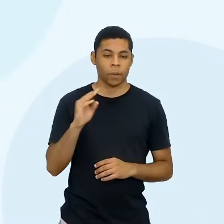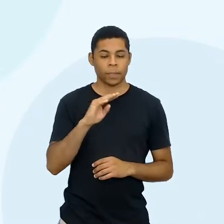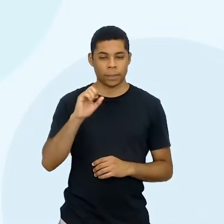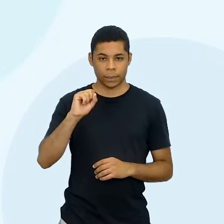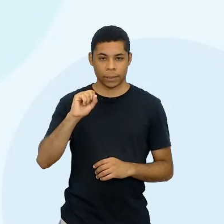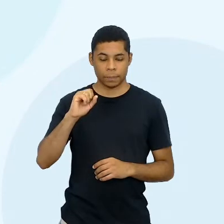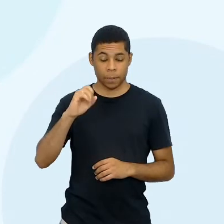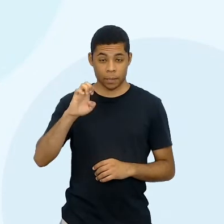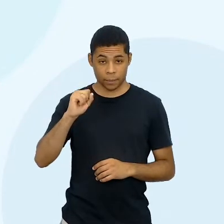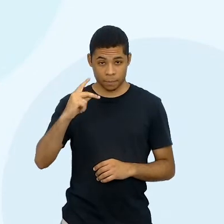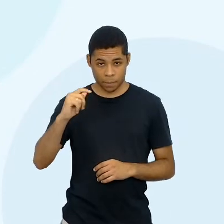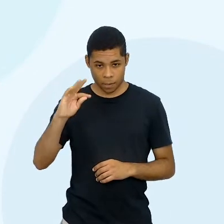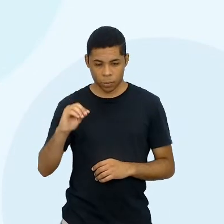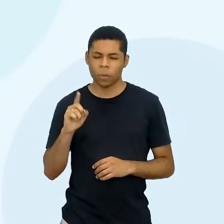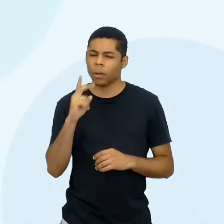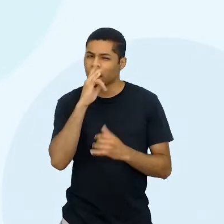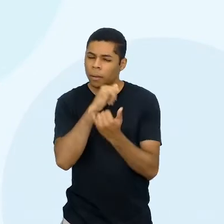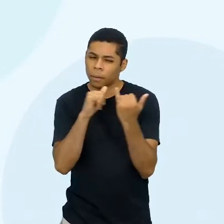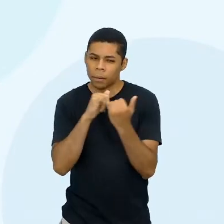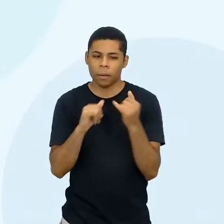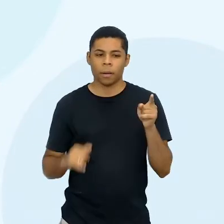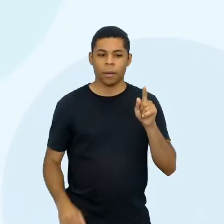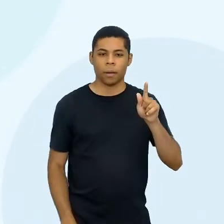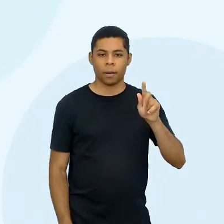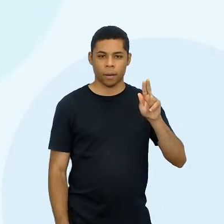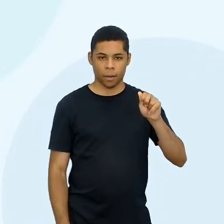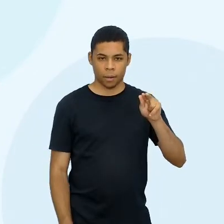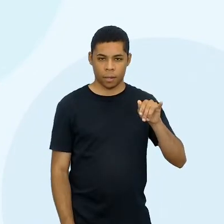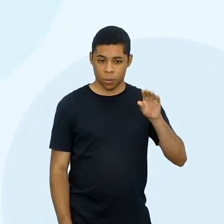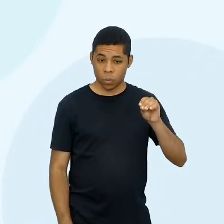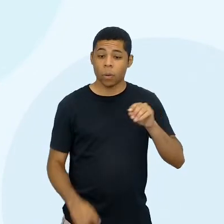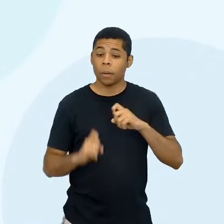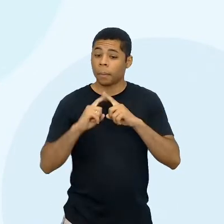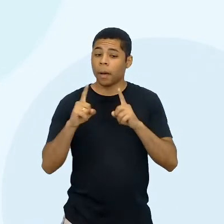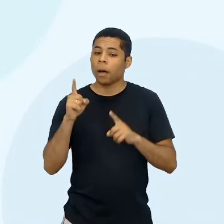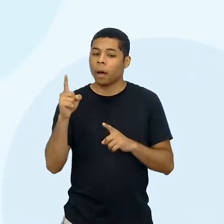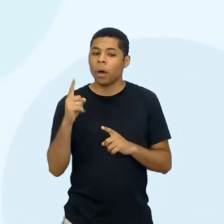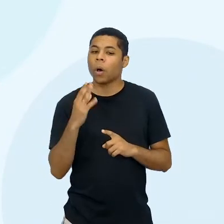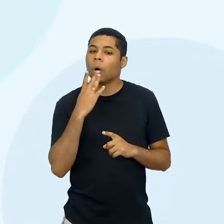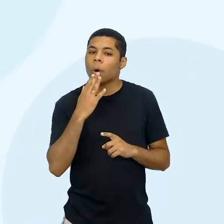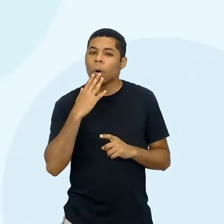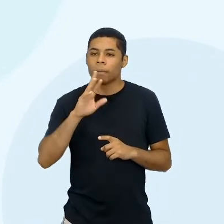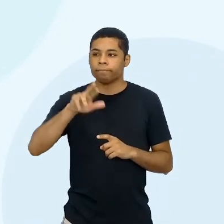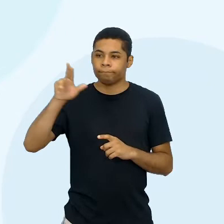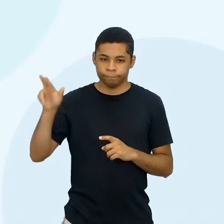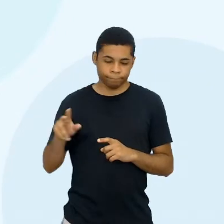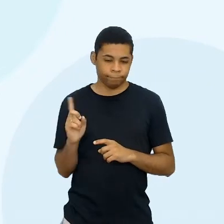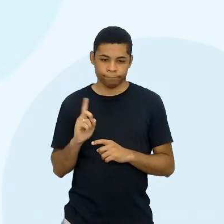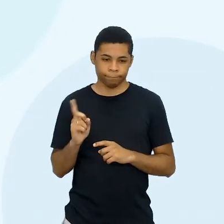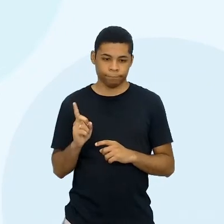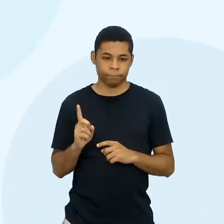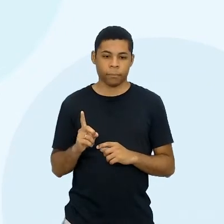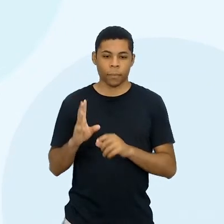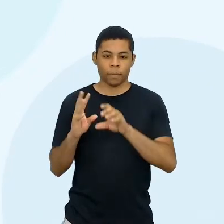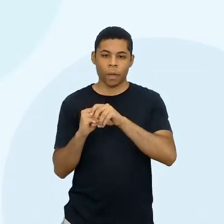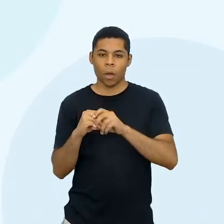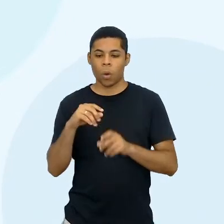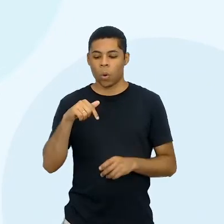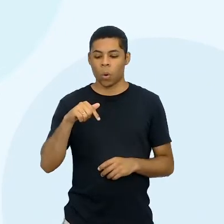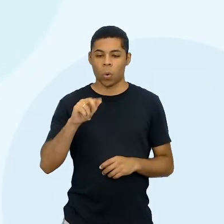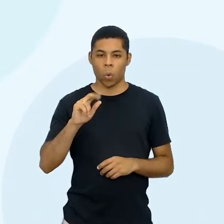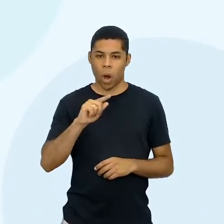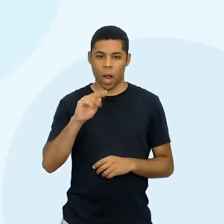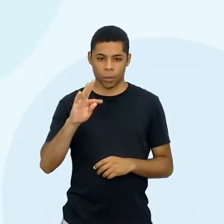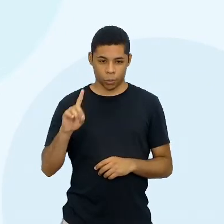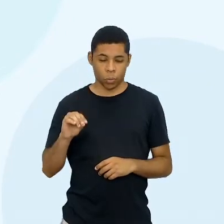similar ao granito também, né? Mas ele não tem muito quartzo, né? Diferentemente aí do granito, né? Tem menos de